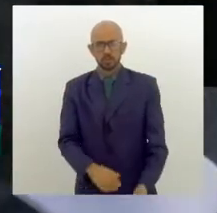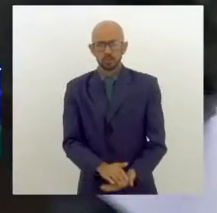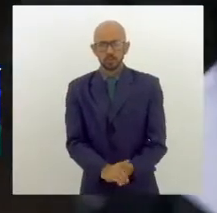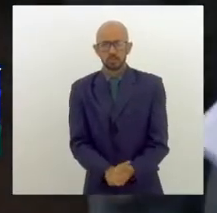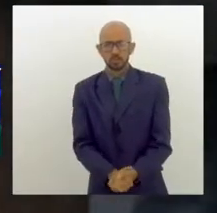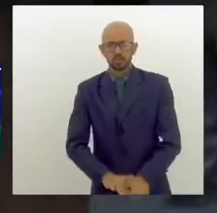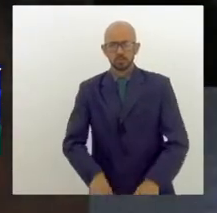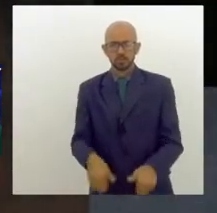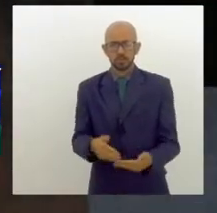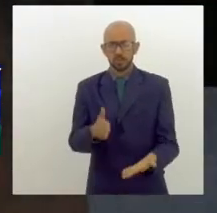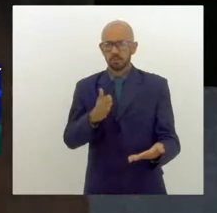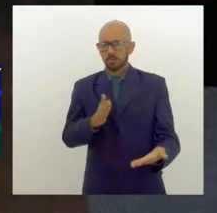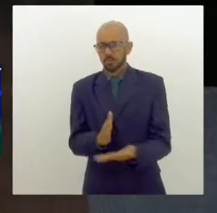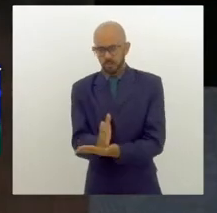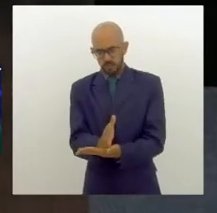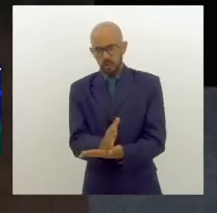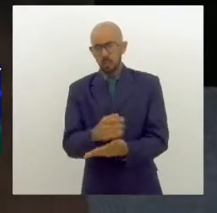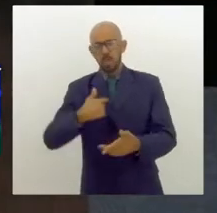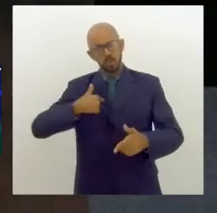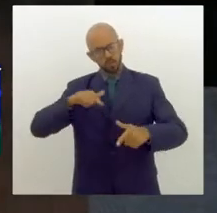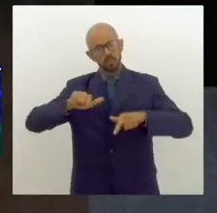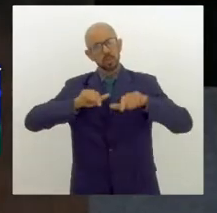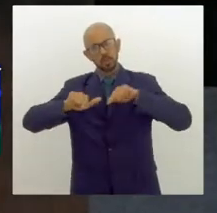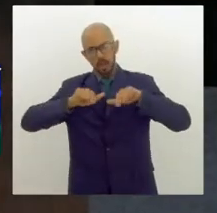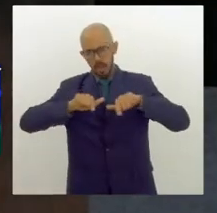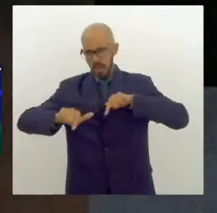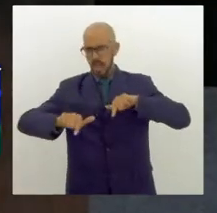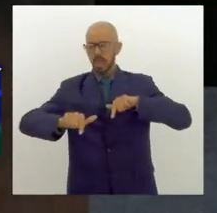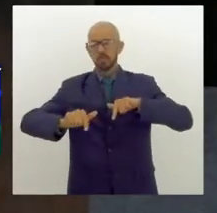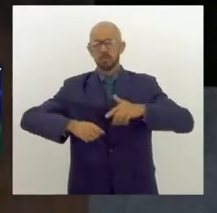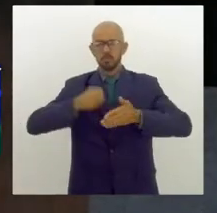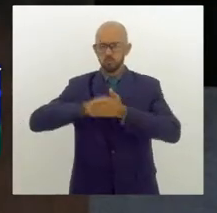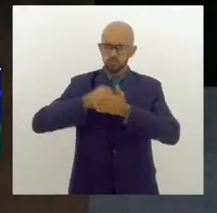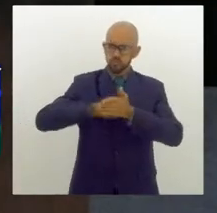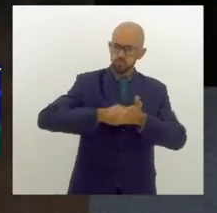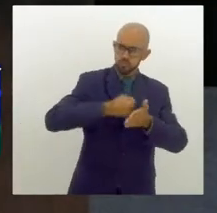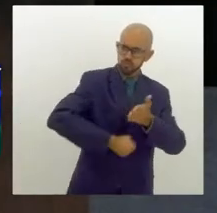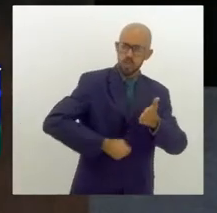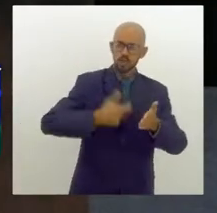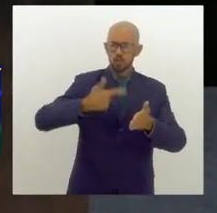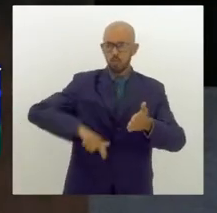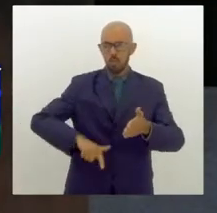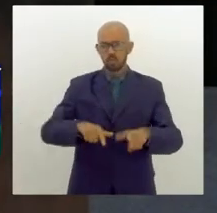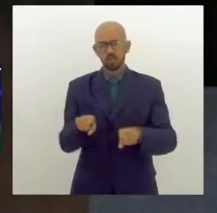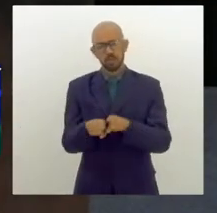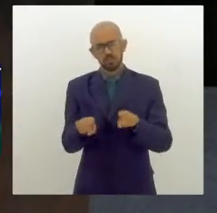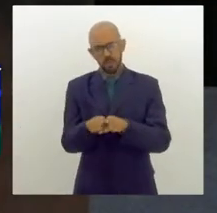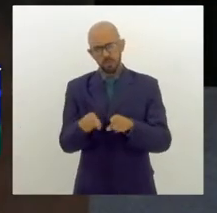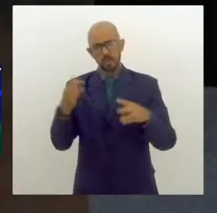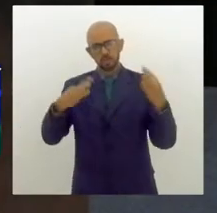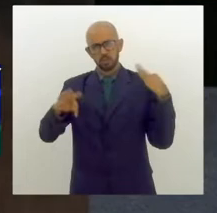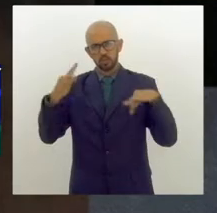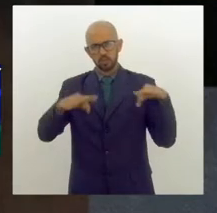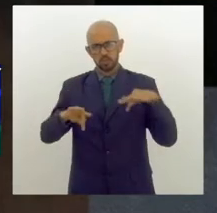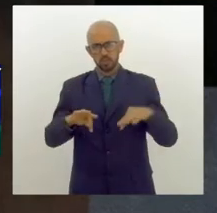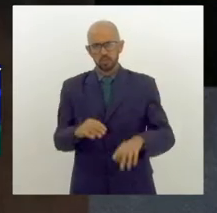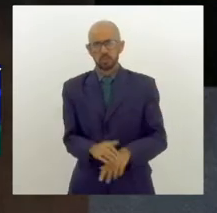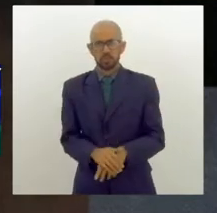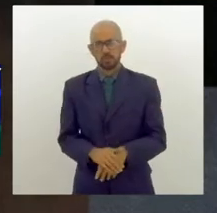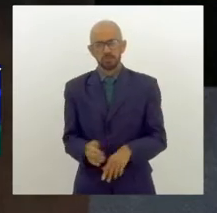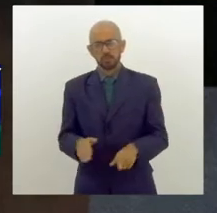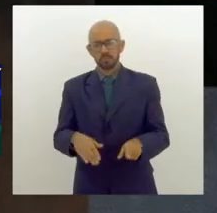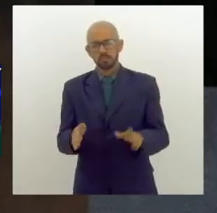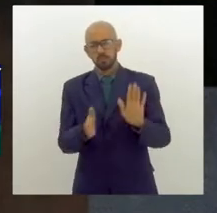pela aprovação destas emendas e outras sugeridas pelo trade turístico. Propus também